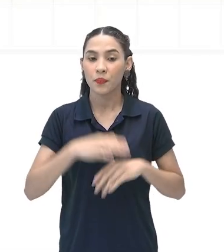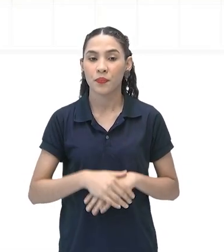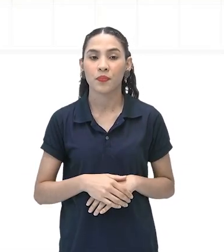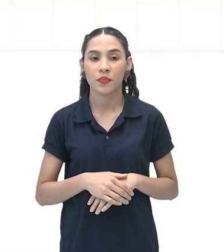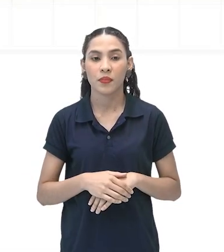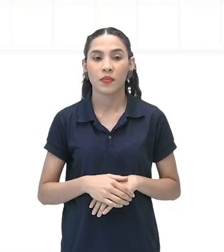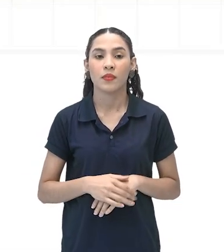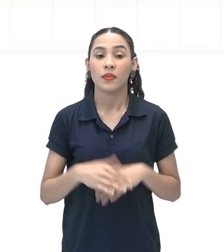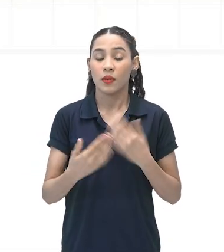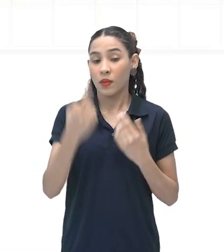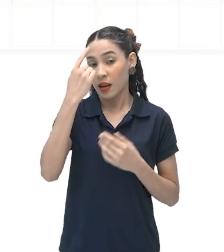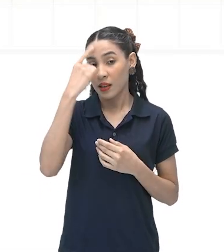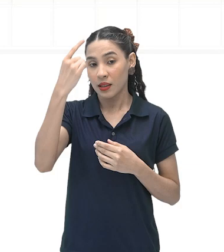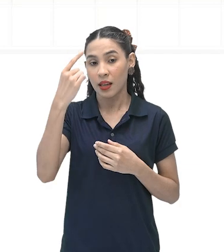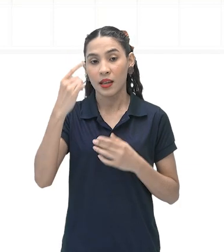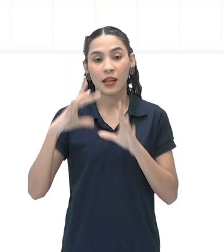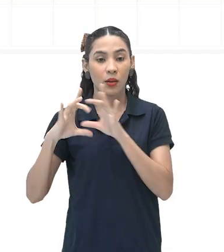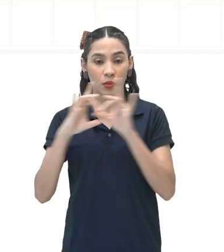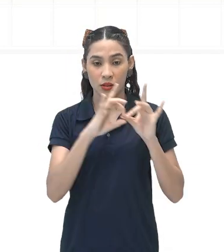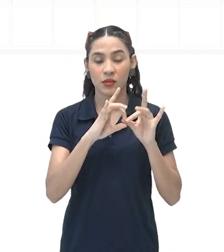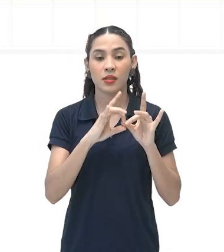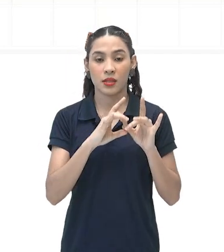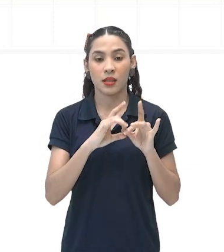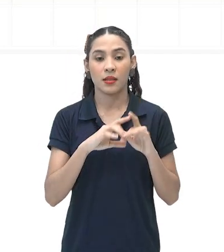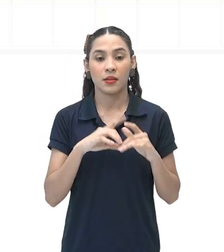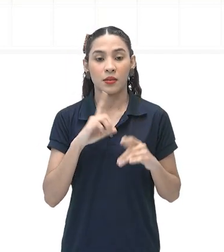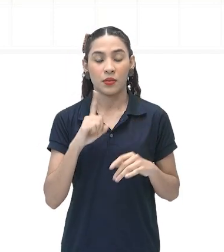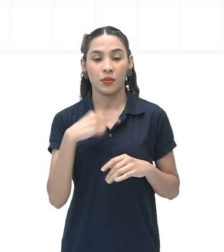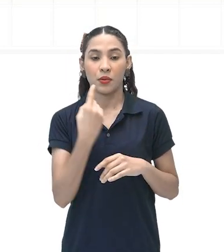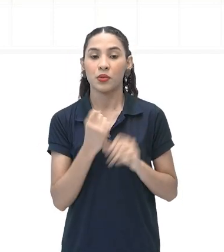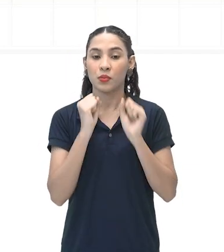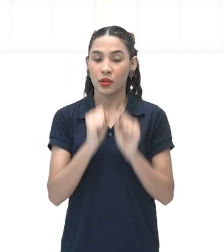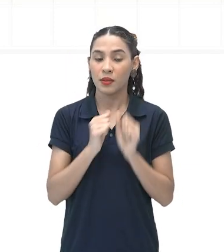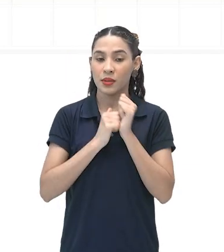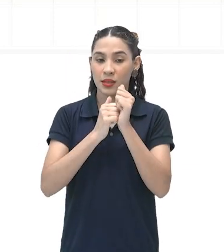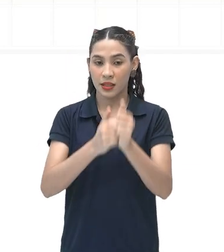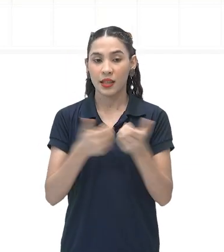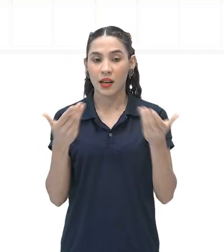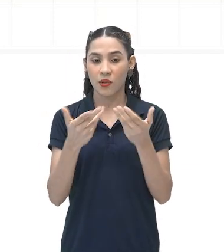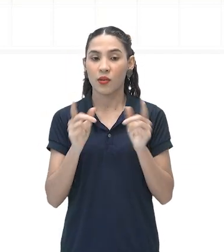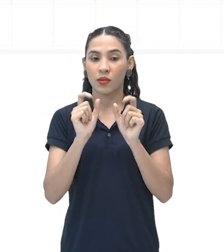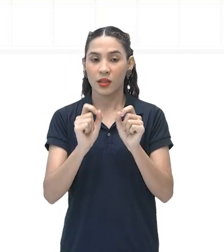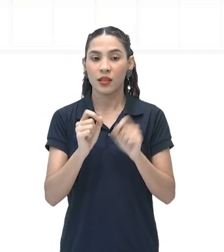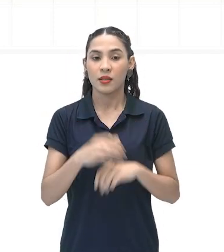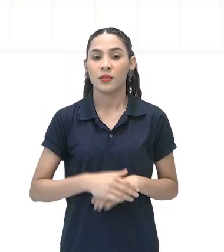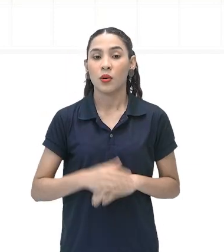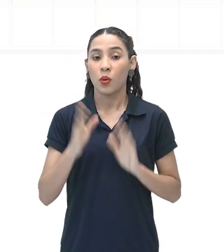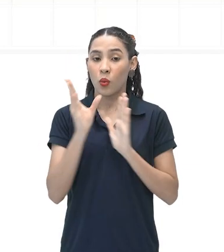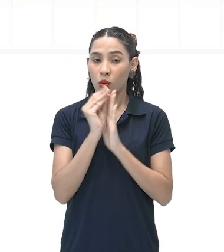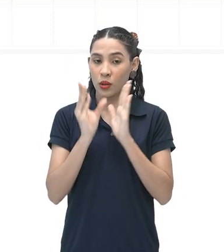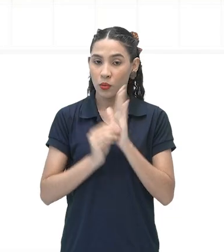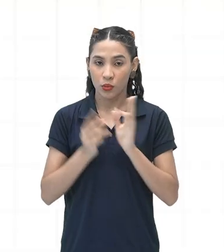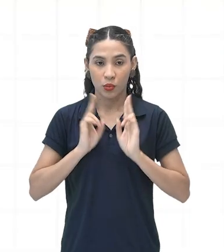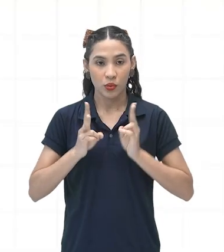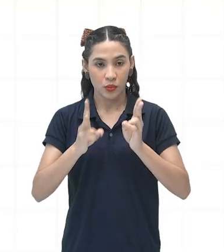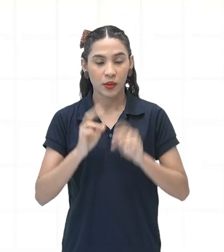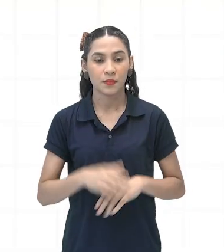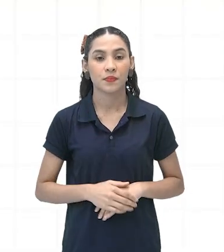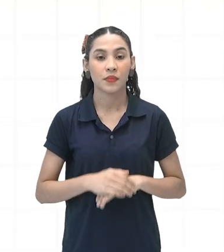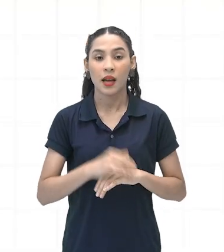Então, apesar dessa ideia contextualizada, né, nós podemos seguir agora no nosso